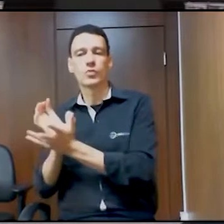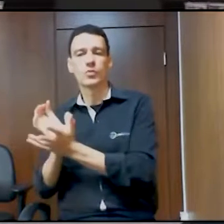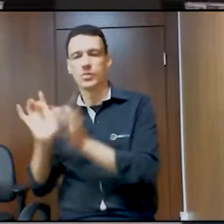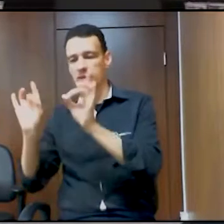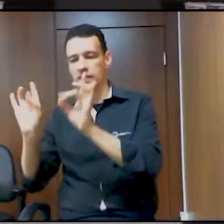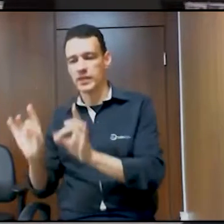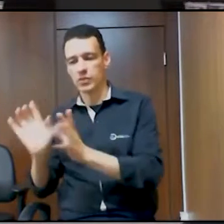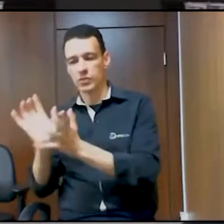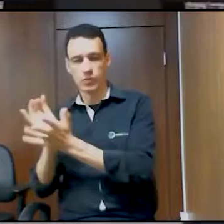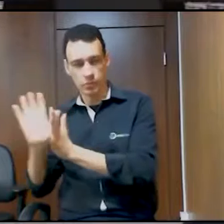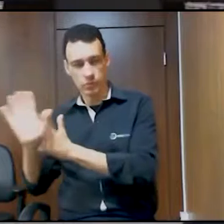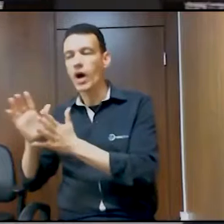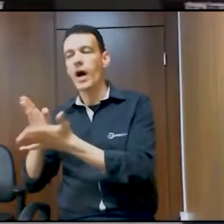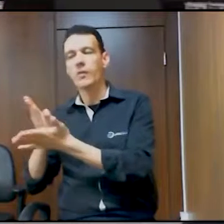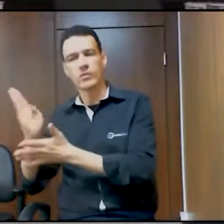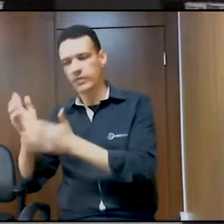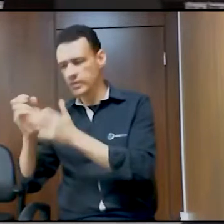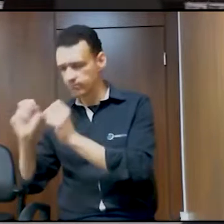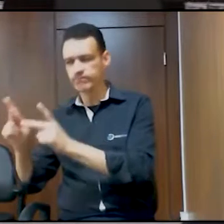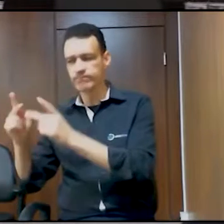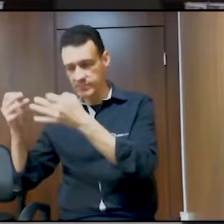dinheiro.